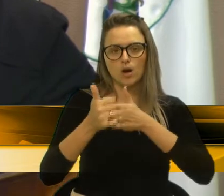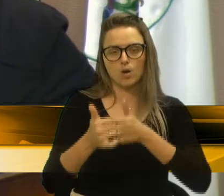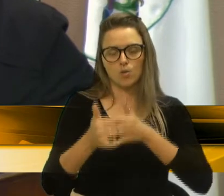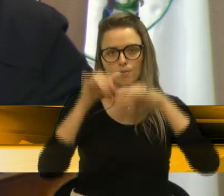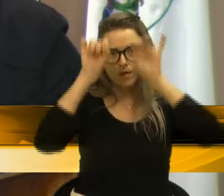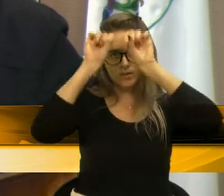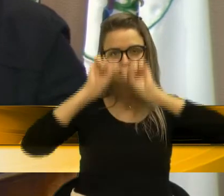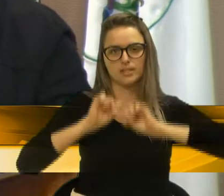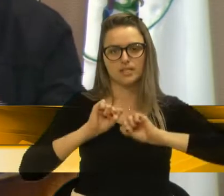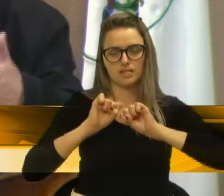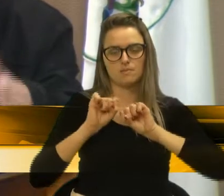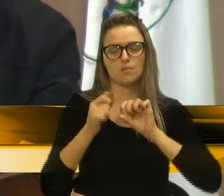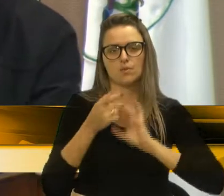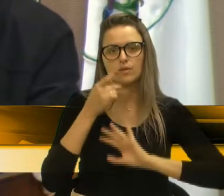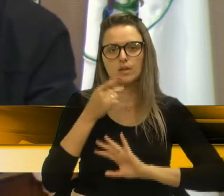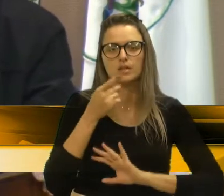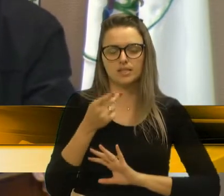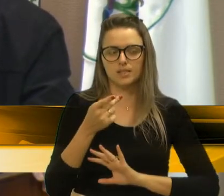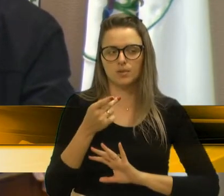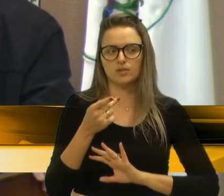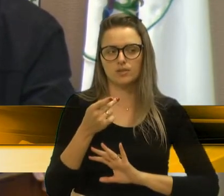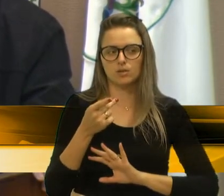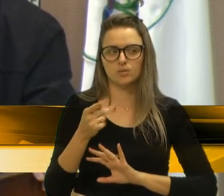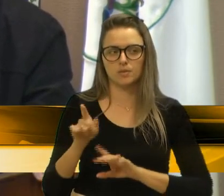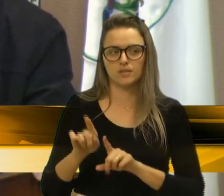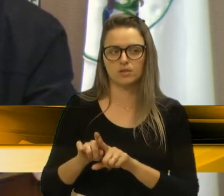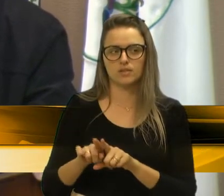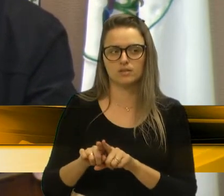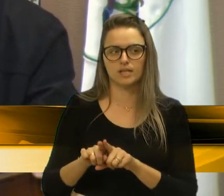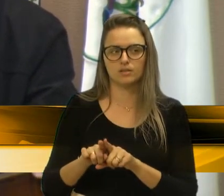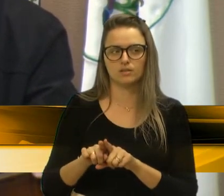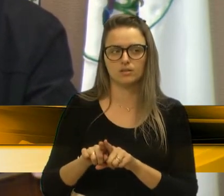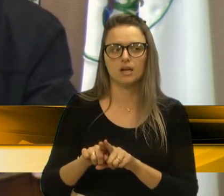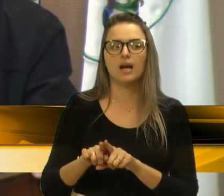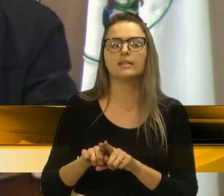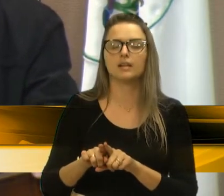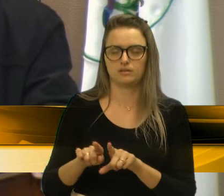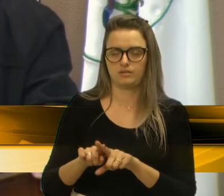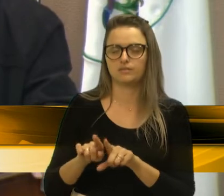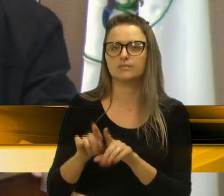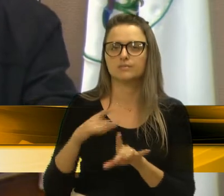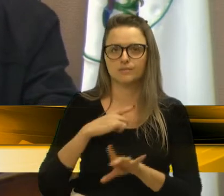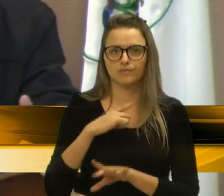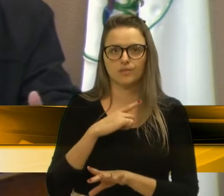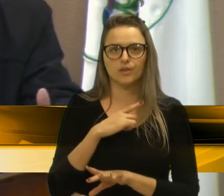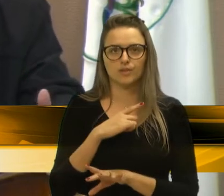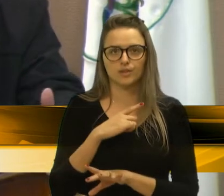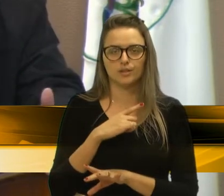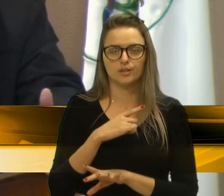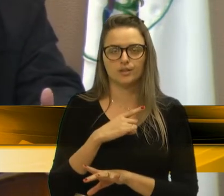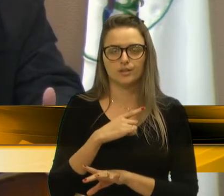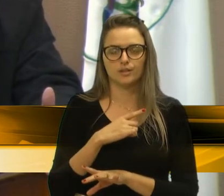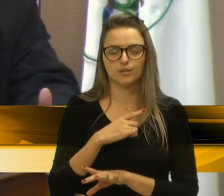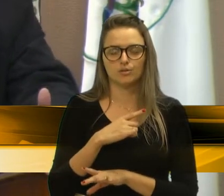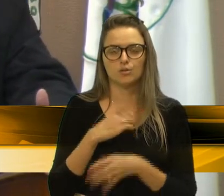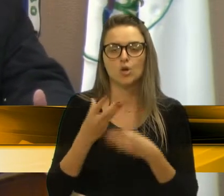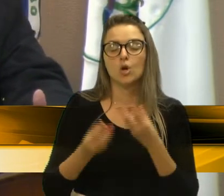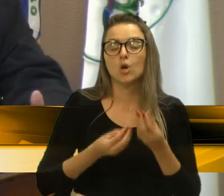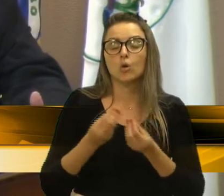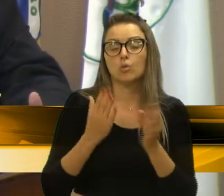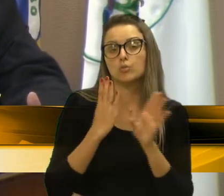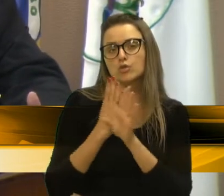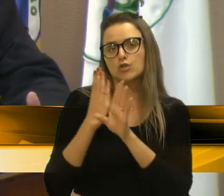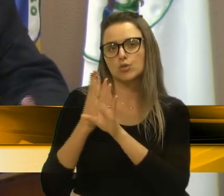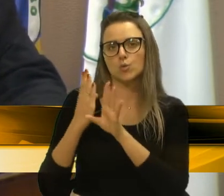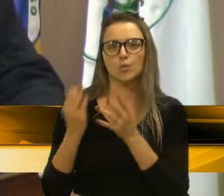até pelo nosso envolvimento, a gente vai criando condições de descobrir coisas que